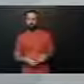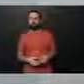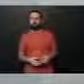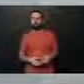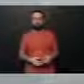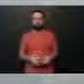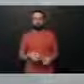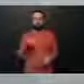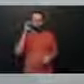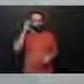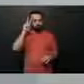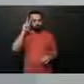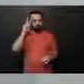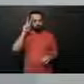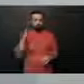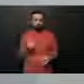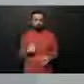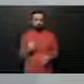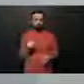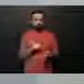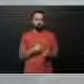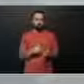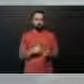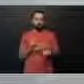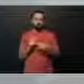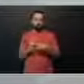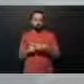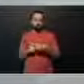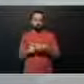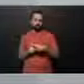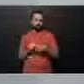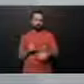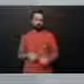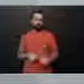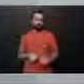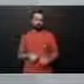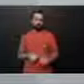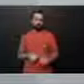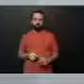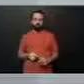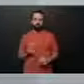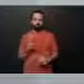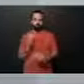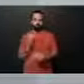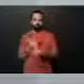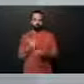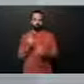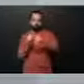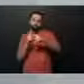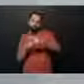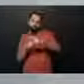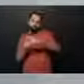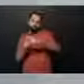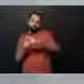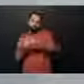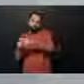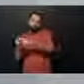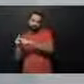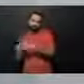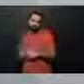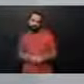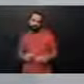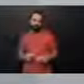Vamos relembrar a escrita aditiva, ou seja, quando eu somo, conto tudo junto. E